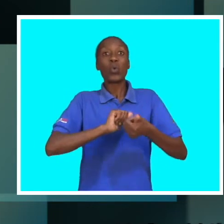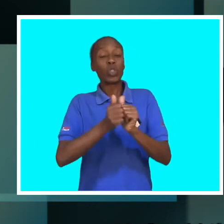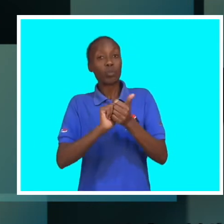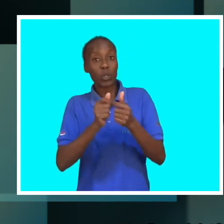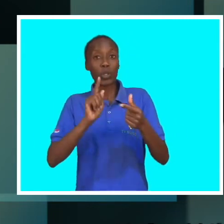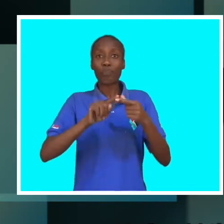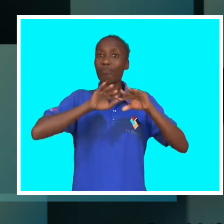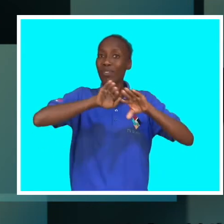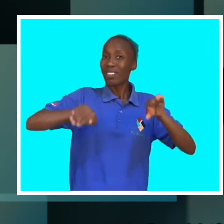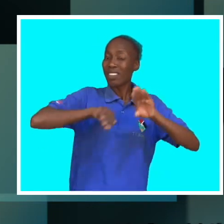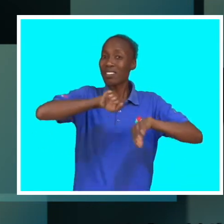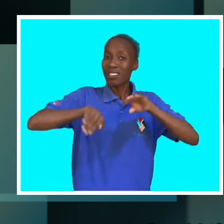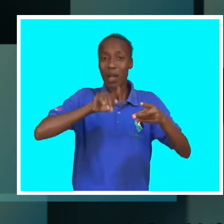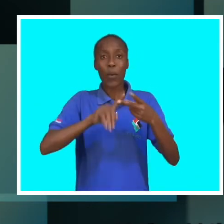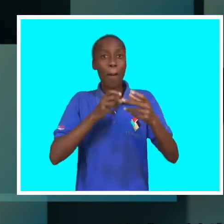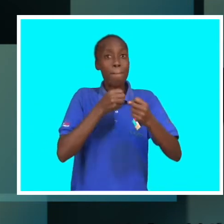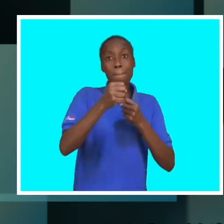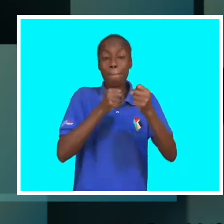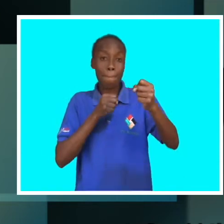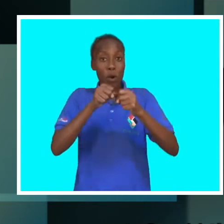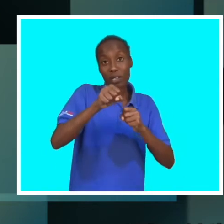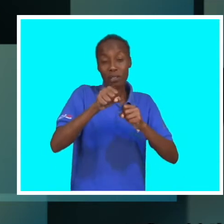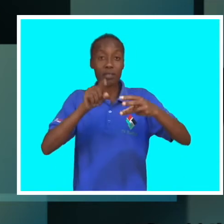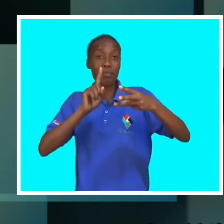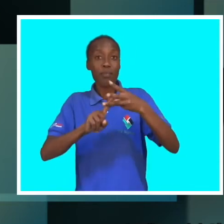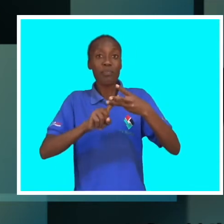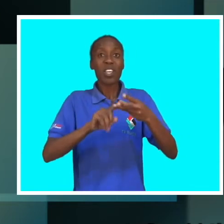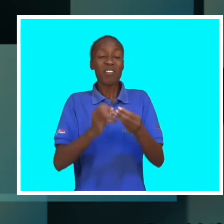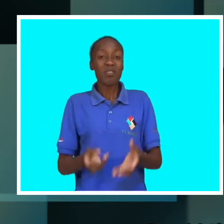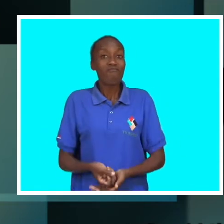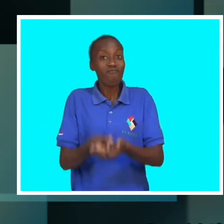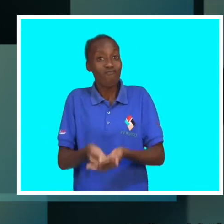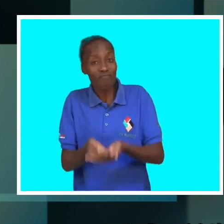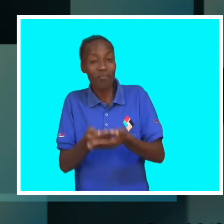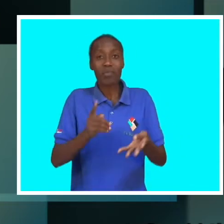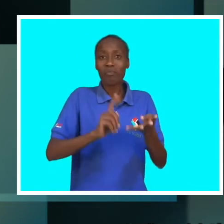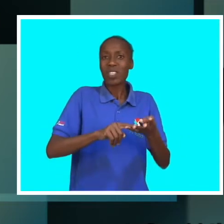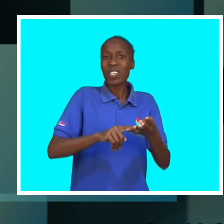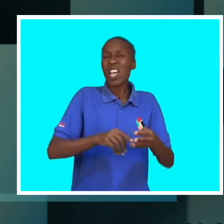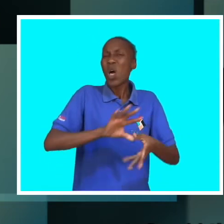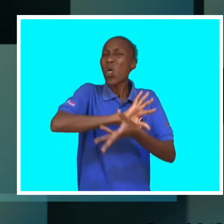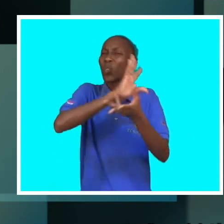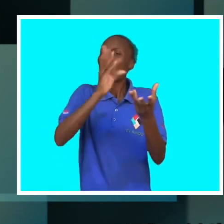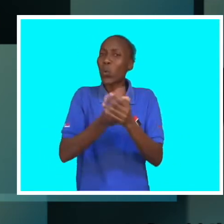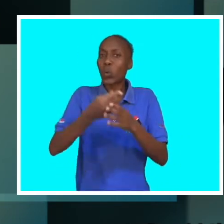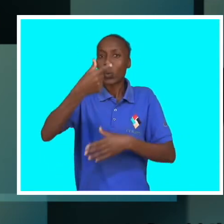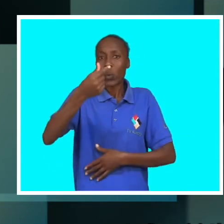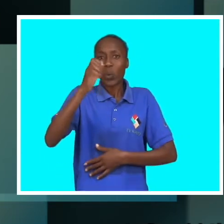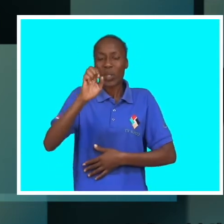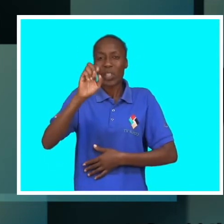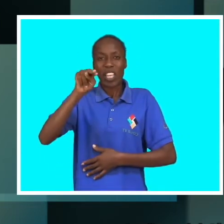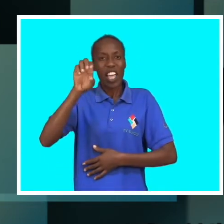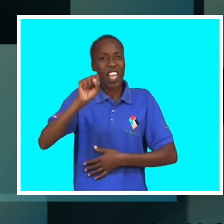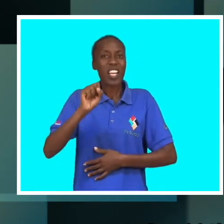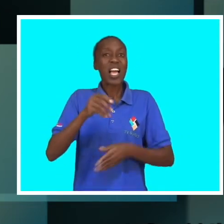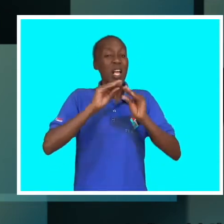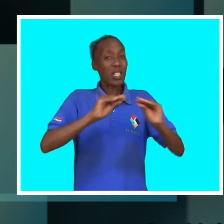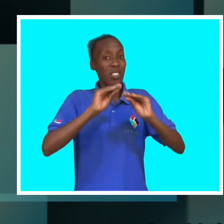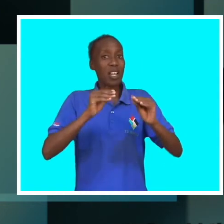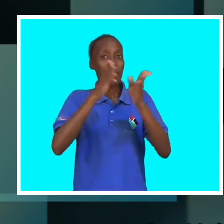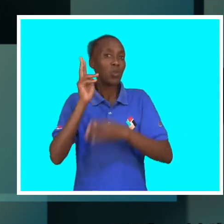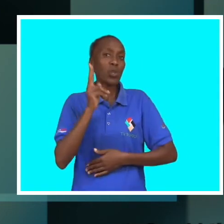Natação, boxe, vôlei, tênis de mesa, tênis de campo, tudo aquilo que for ensinado a pessoa